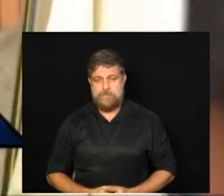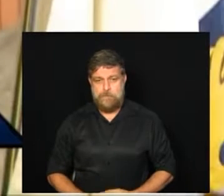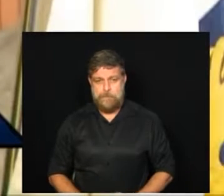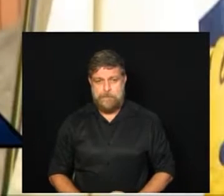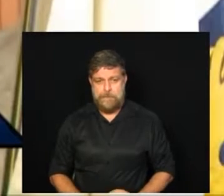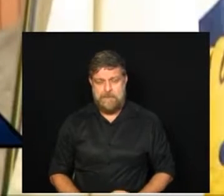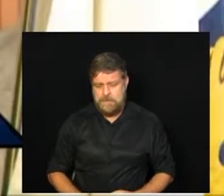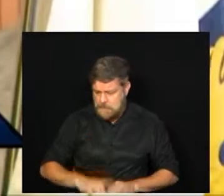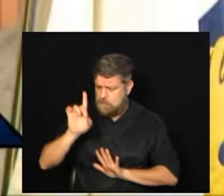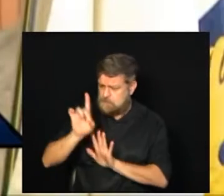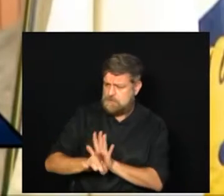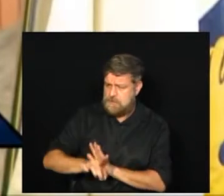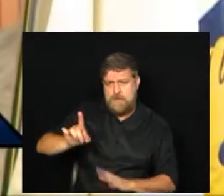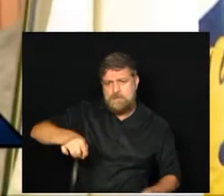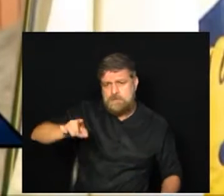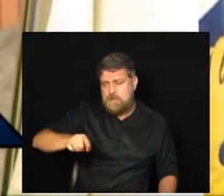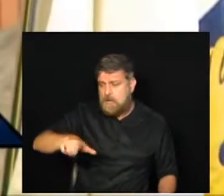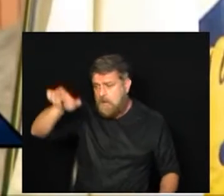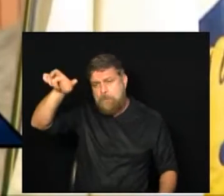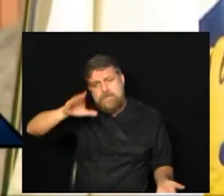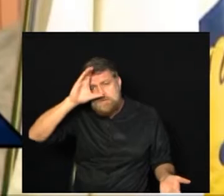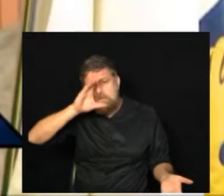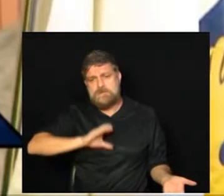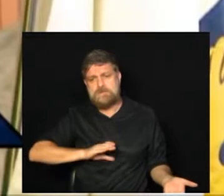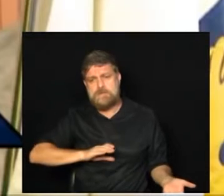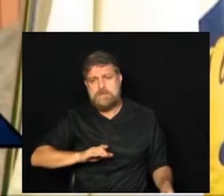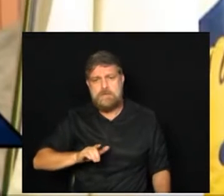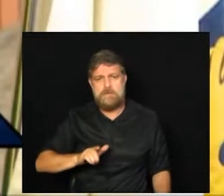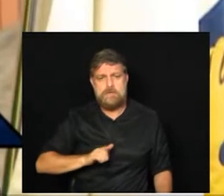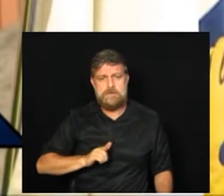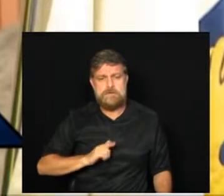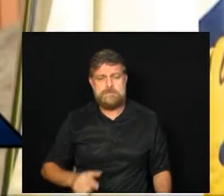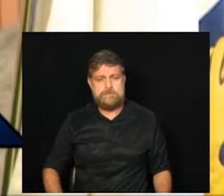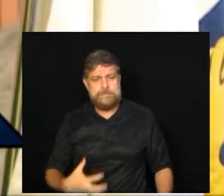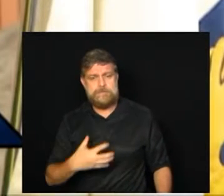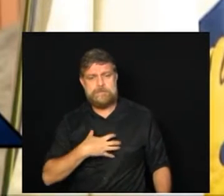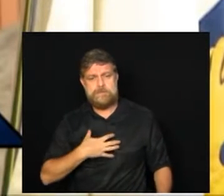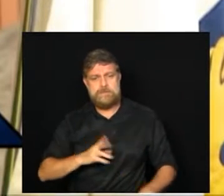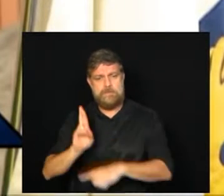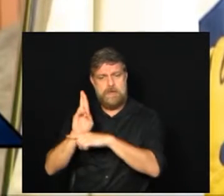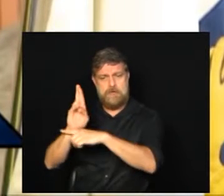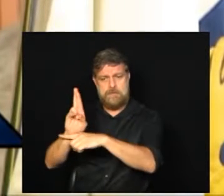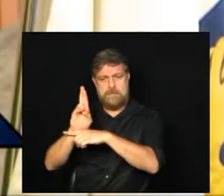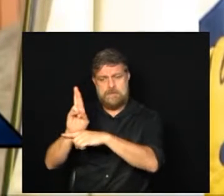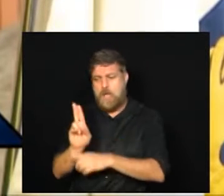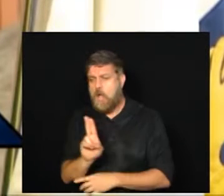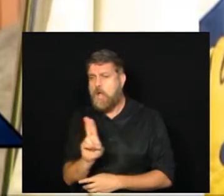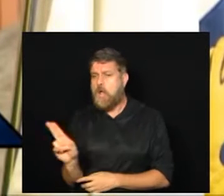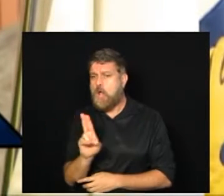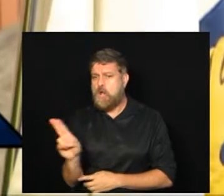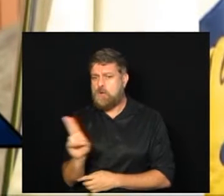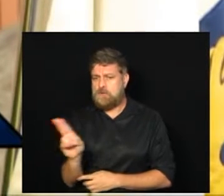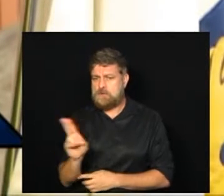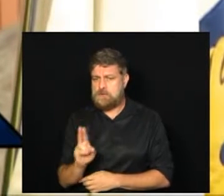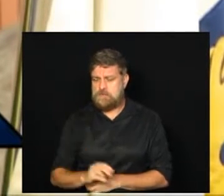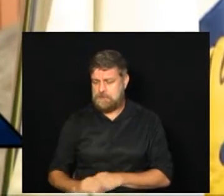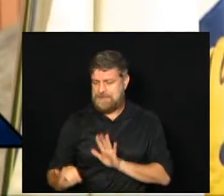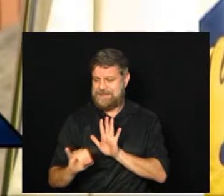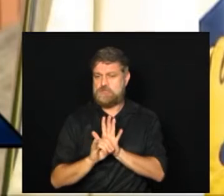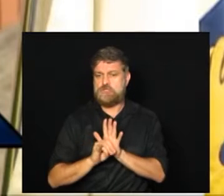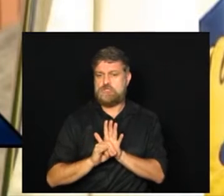É um direito, né, do cidadão, da pessoa que se sente representada pelo seu nome social, por conta de